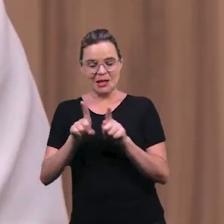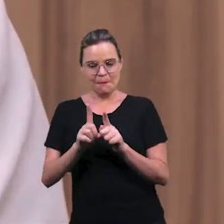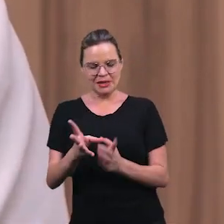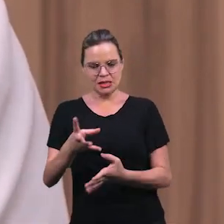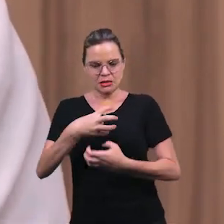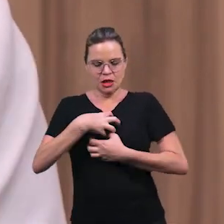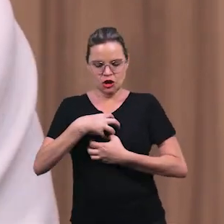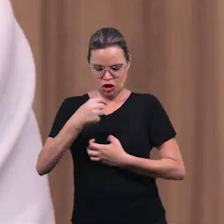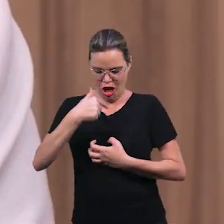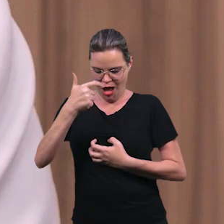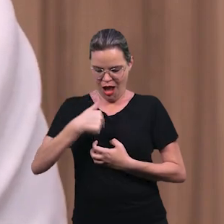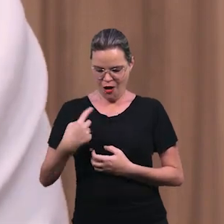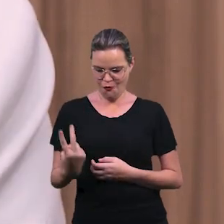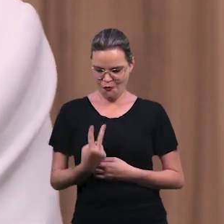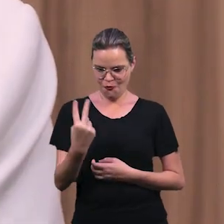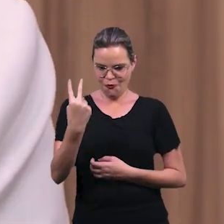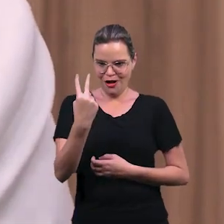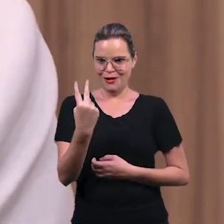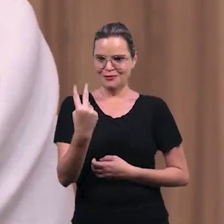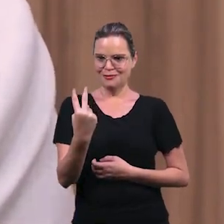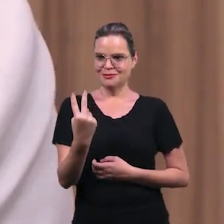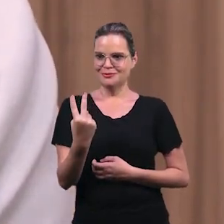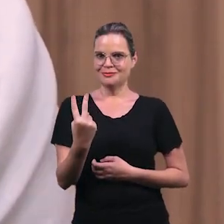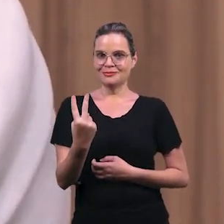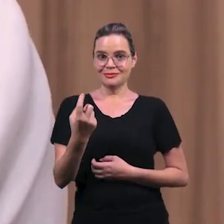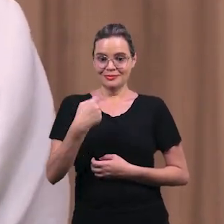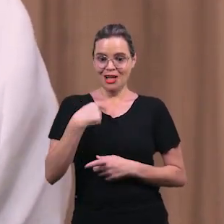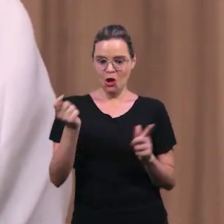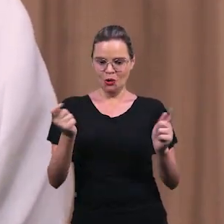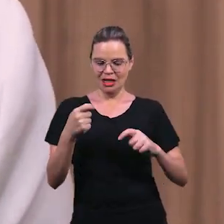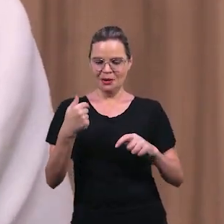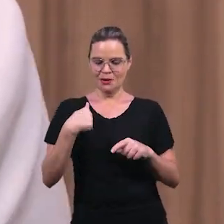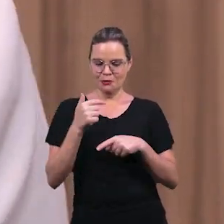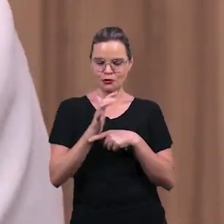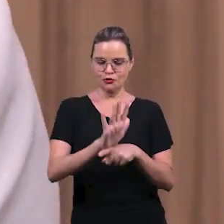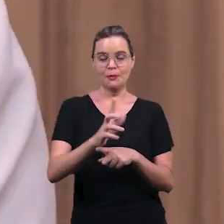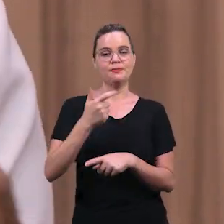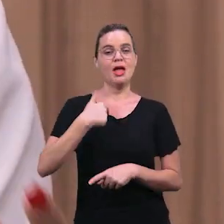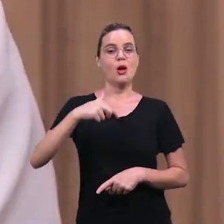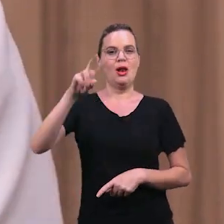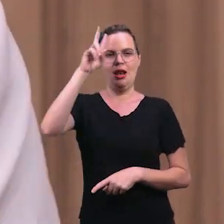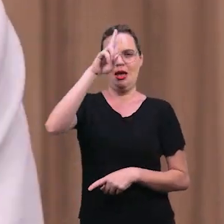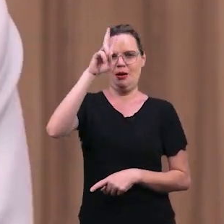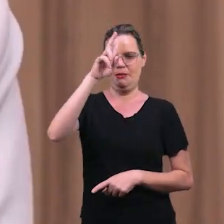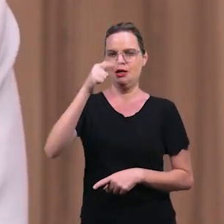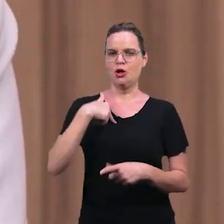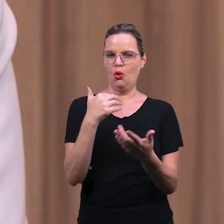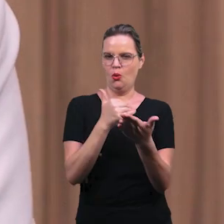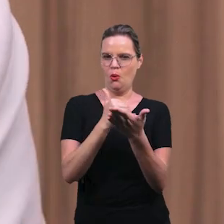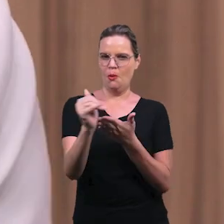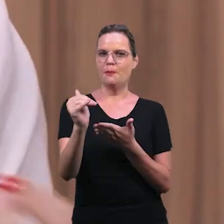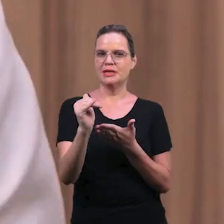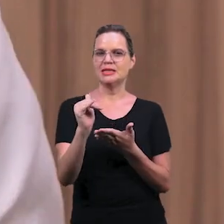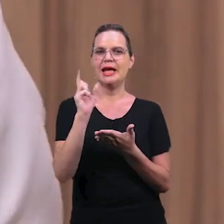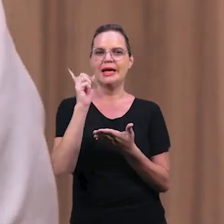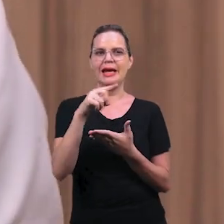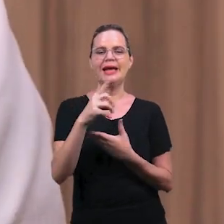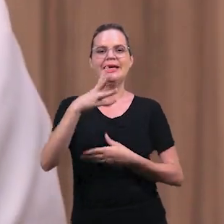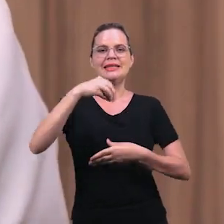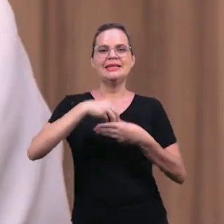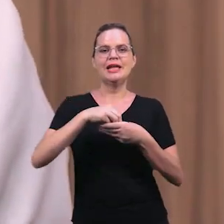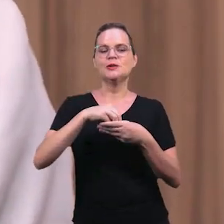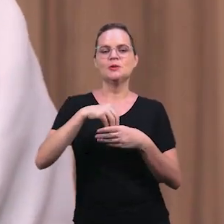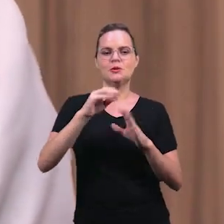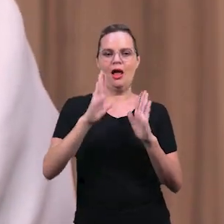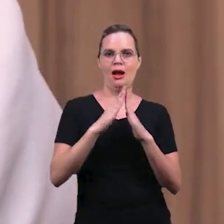sentirem parte, né? Exato. Tendo uma contribuição verdadeira. Eu me lembro quando a gente começou a trabalhar com a ideia de rotina